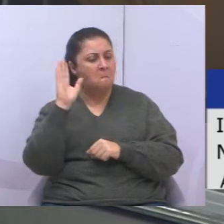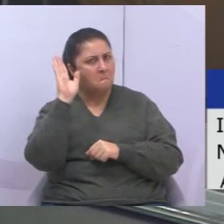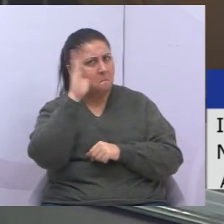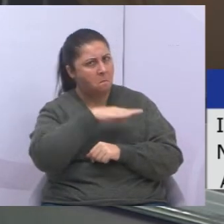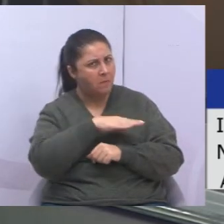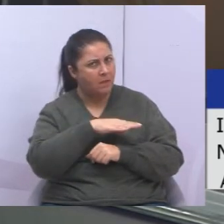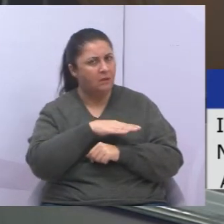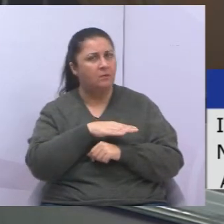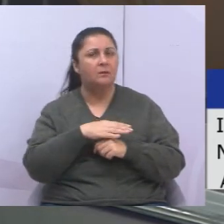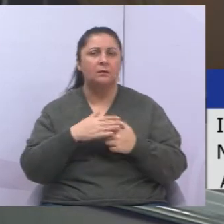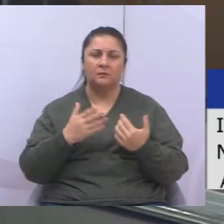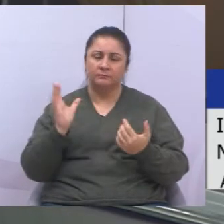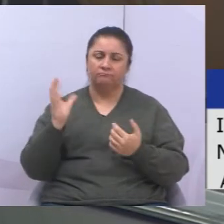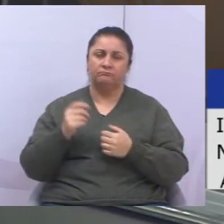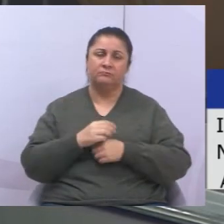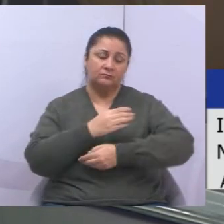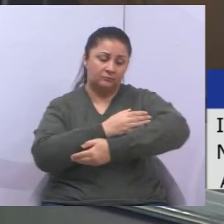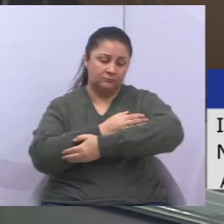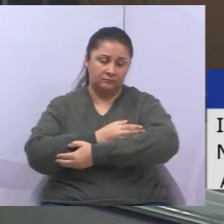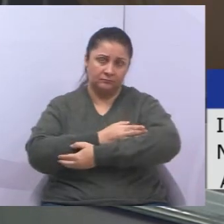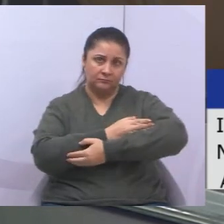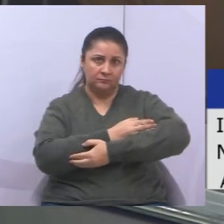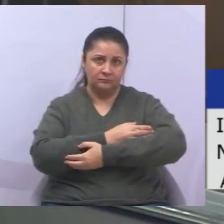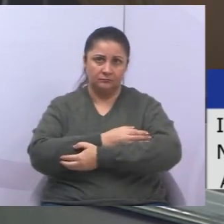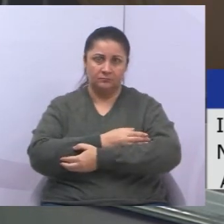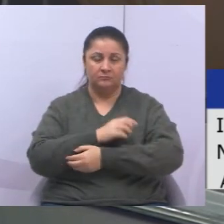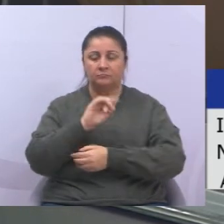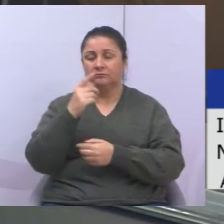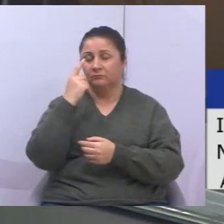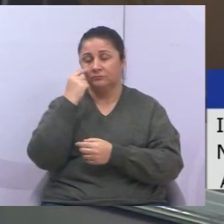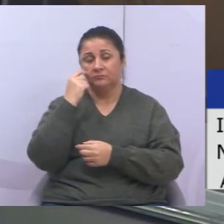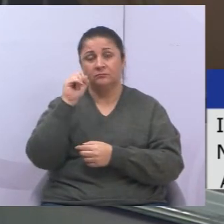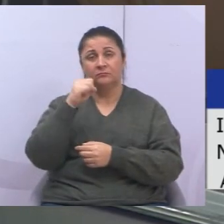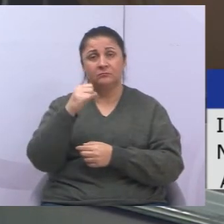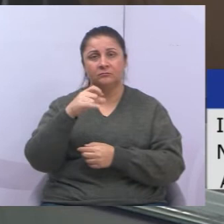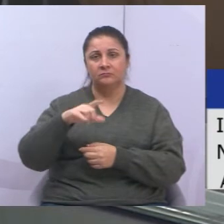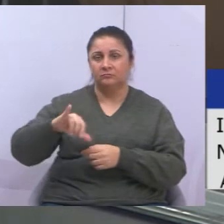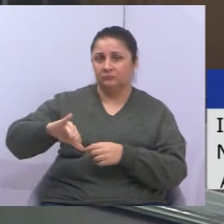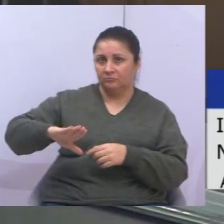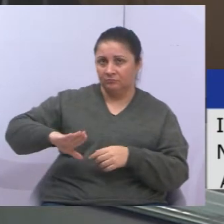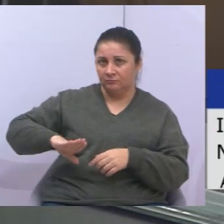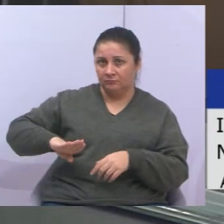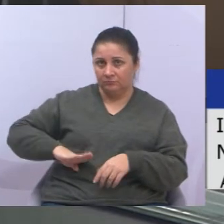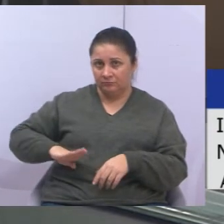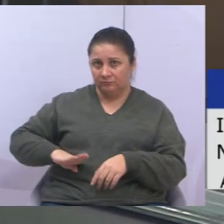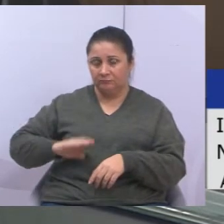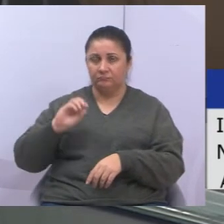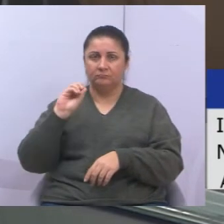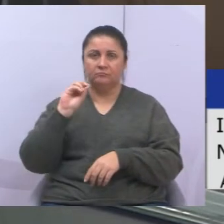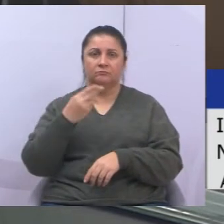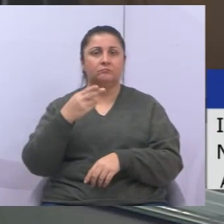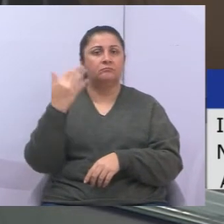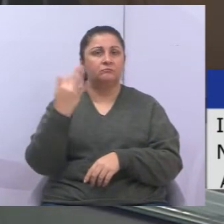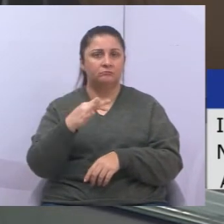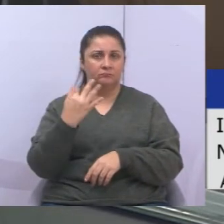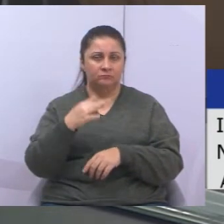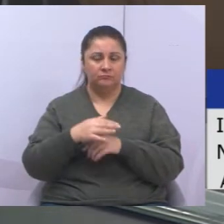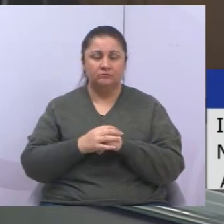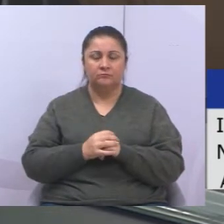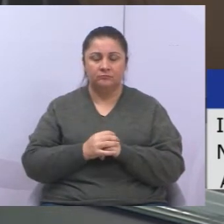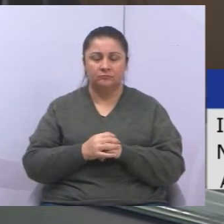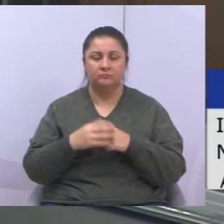tem, principalmente os bebês. Ou é fome, ou é dor. Então, vamos ficar